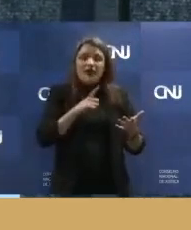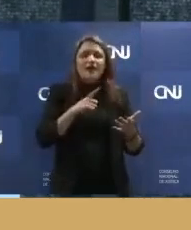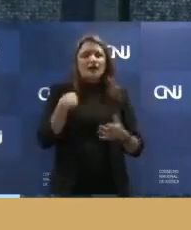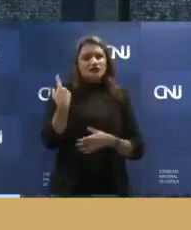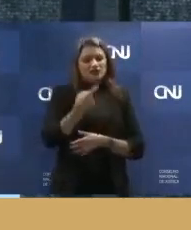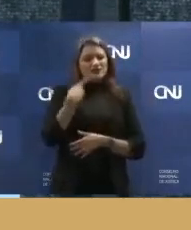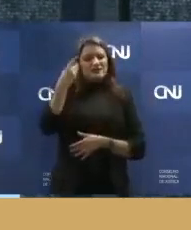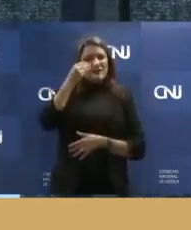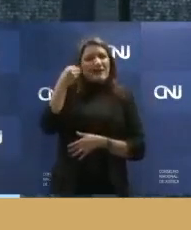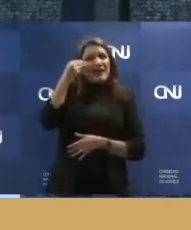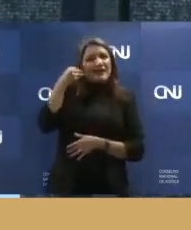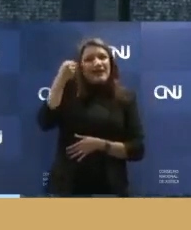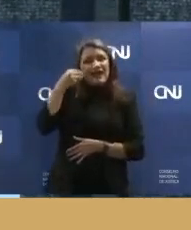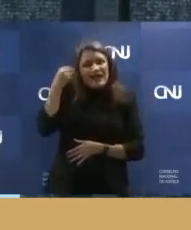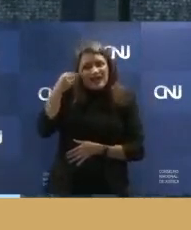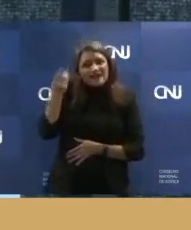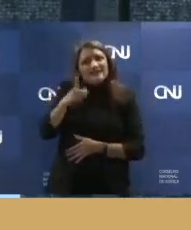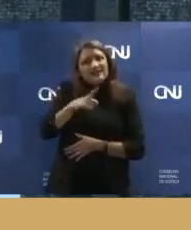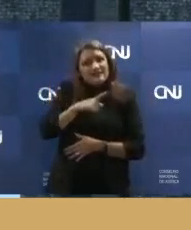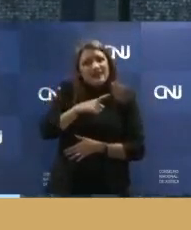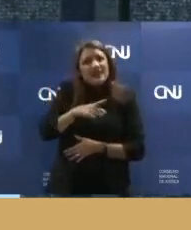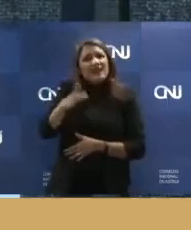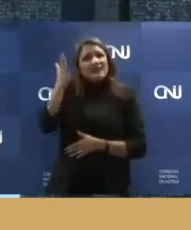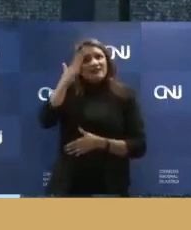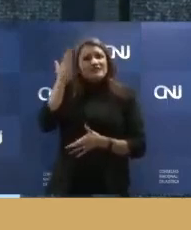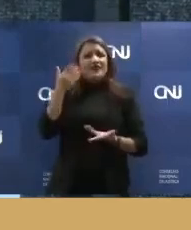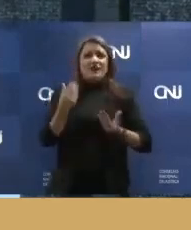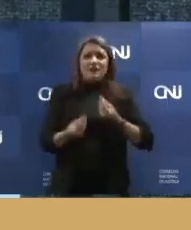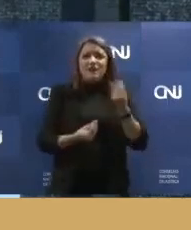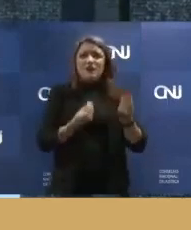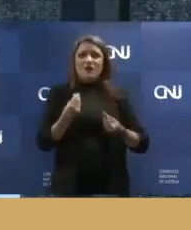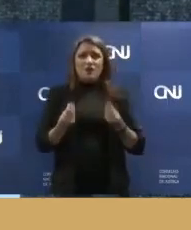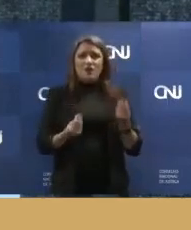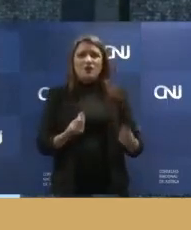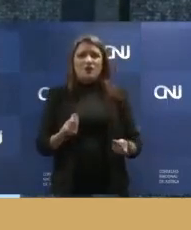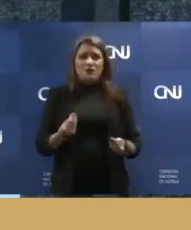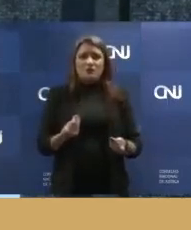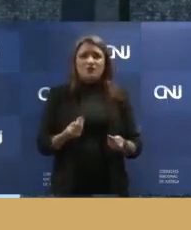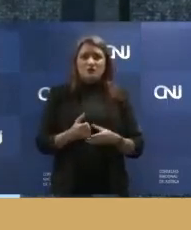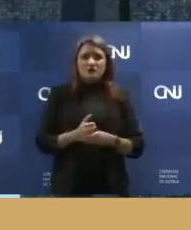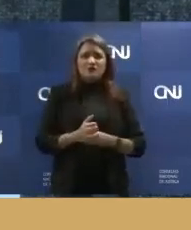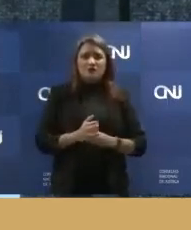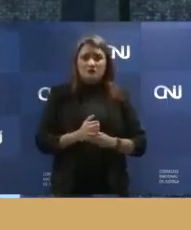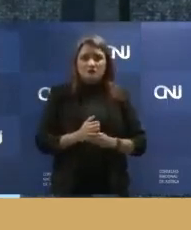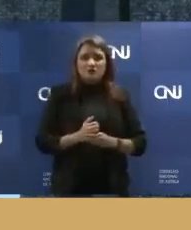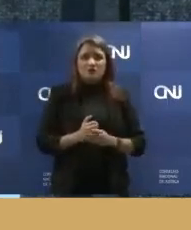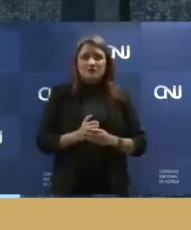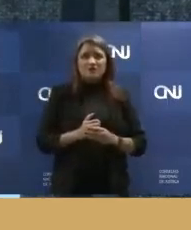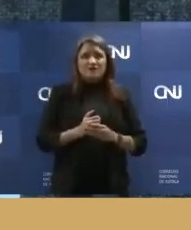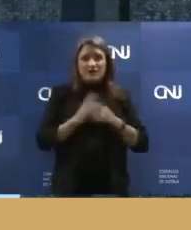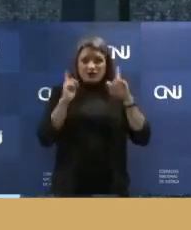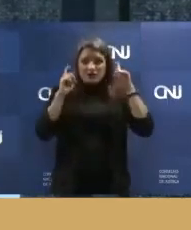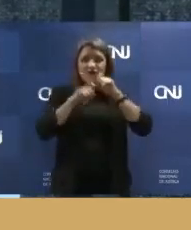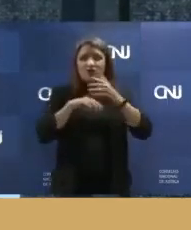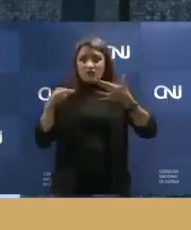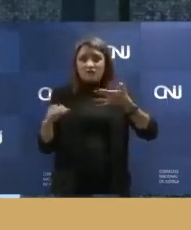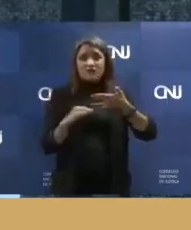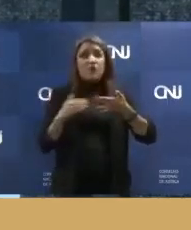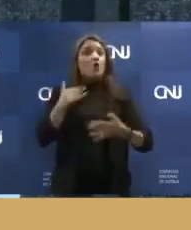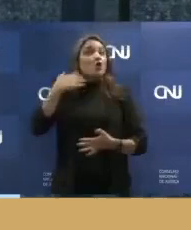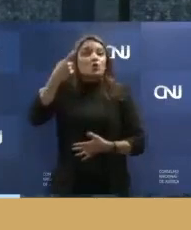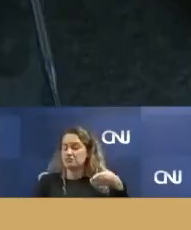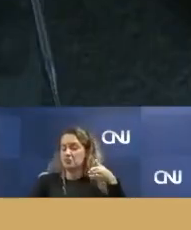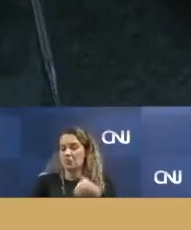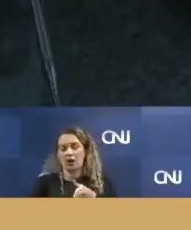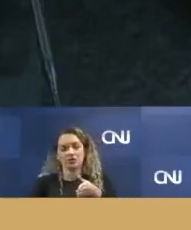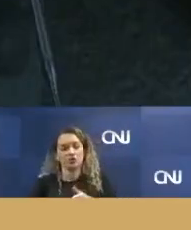essa ponte por onde passam todas as misérias, que é a ponte da magistratura em primeiro grau, sabe que o juiz não tem condição de controlar